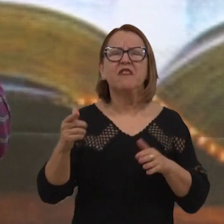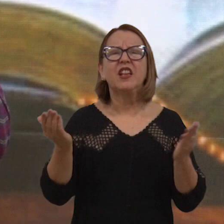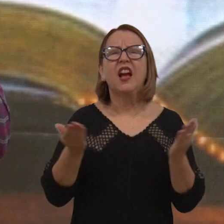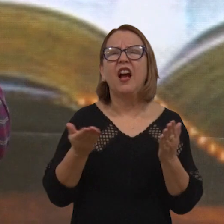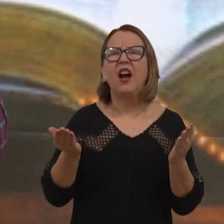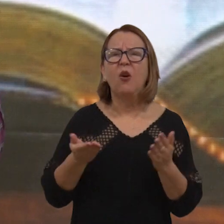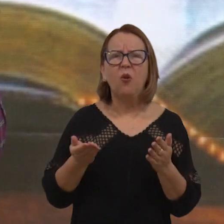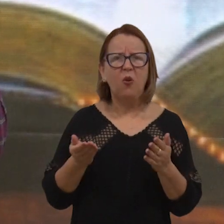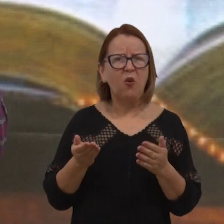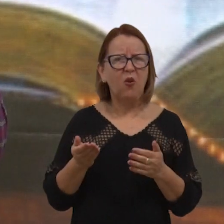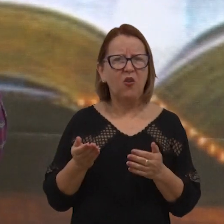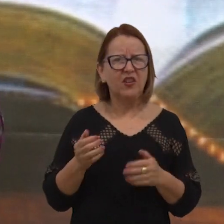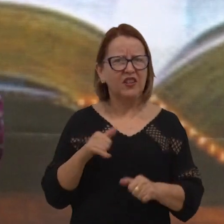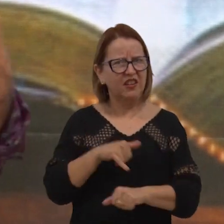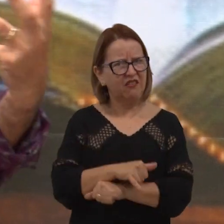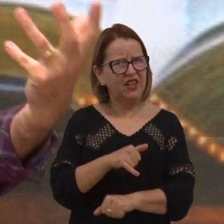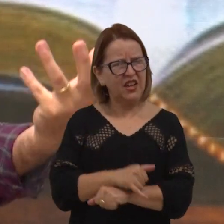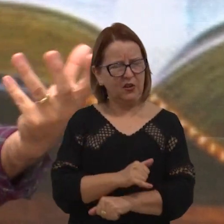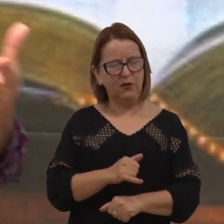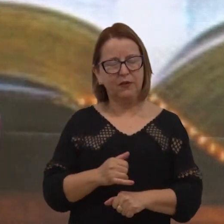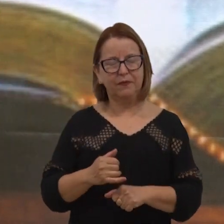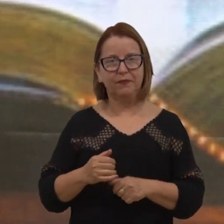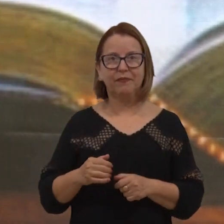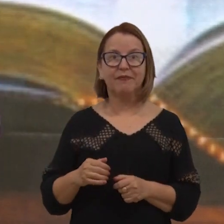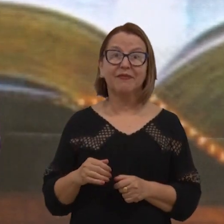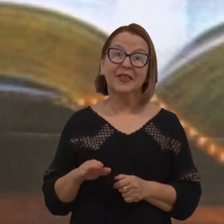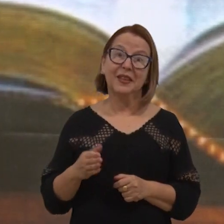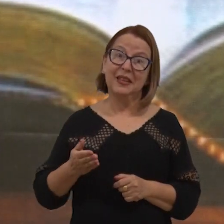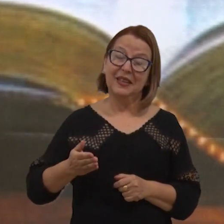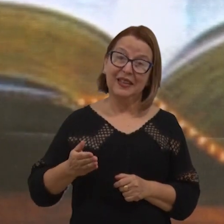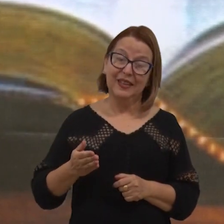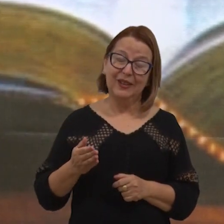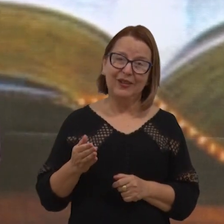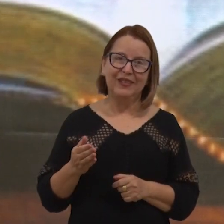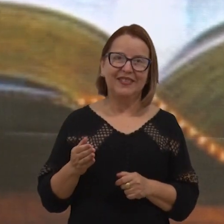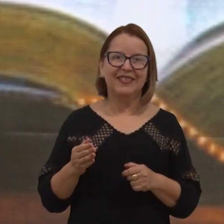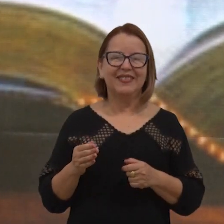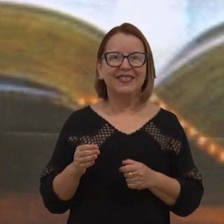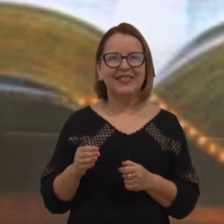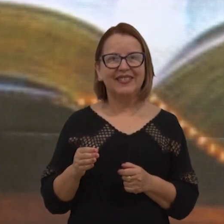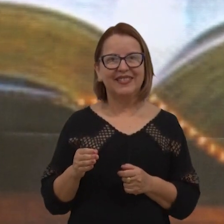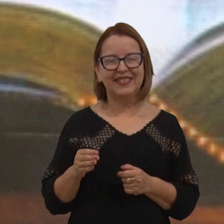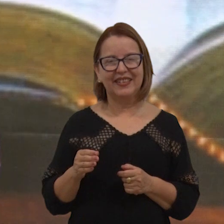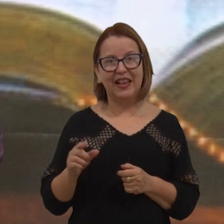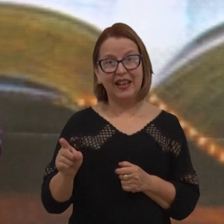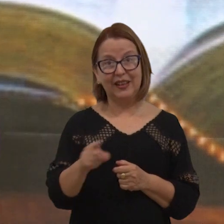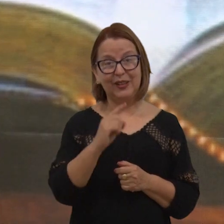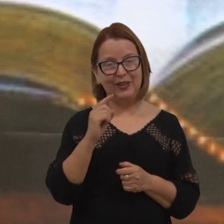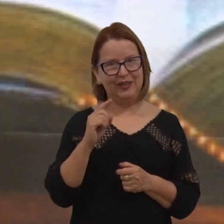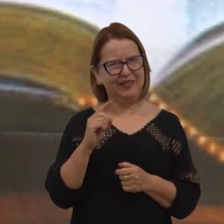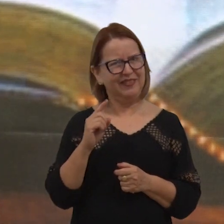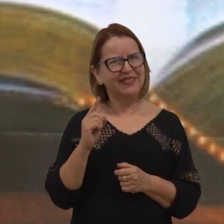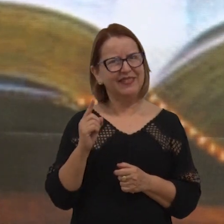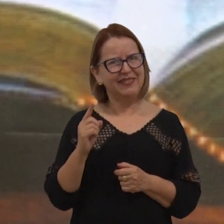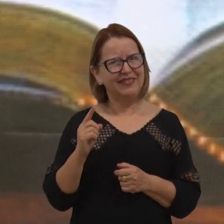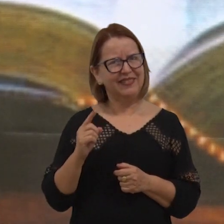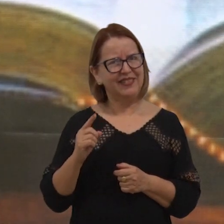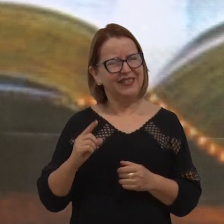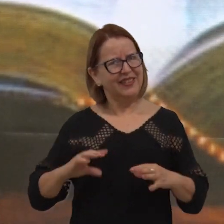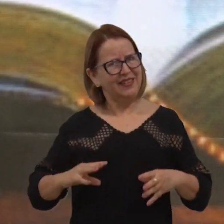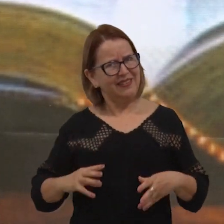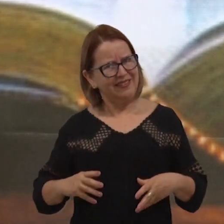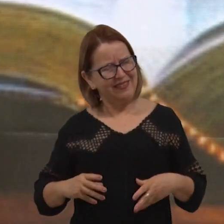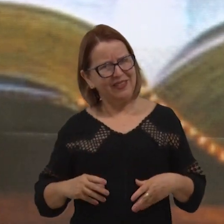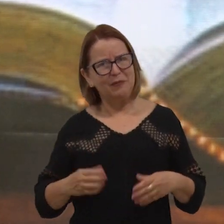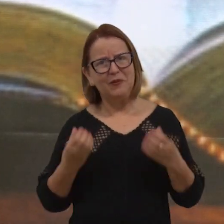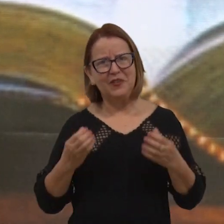nossa carne, eu não estou pedindo de graça, eu estou pagando e não estou pagando barato. A nossa carne, ela quer